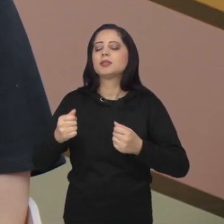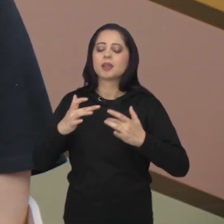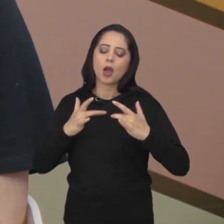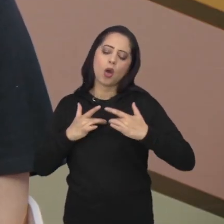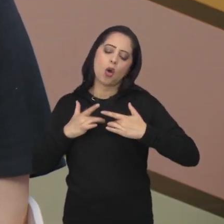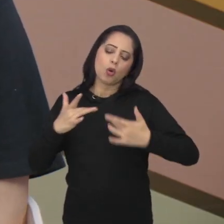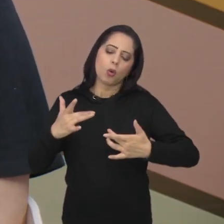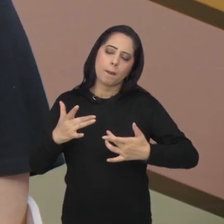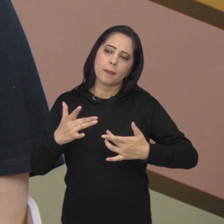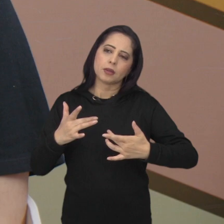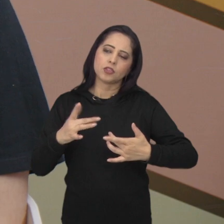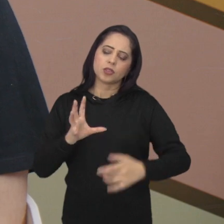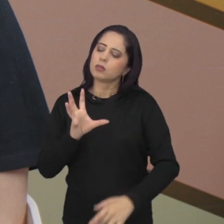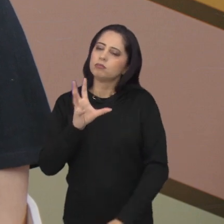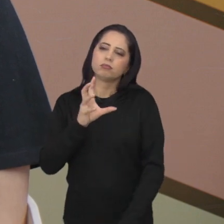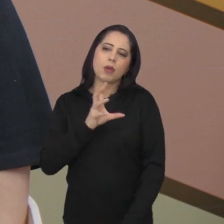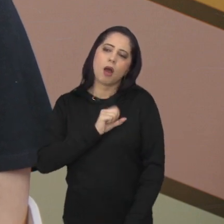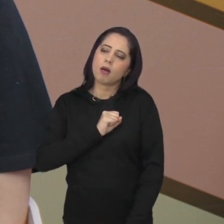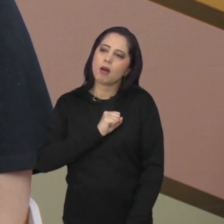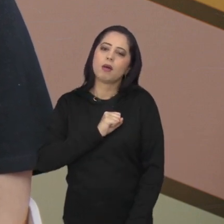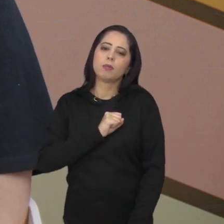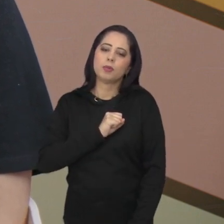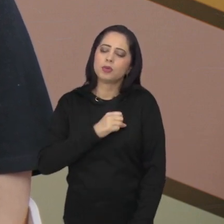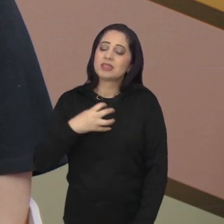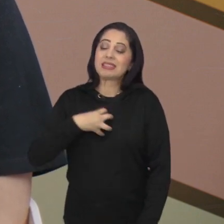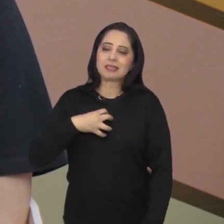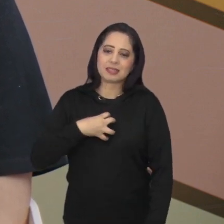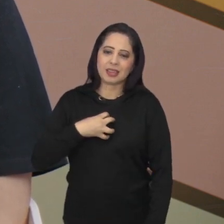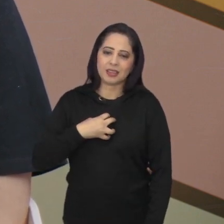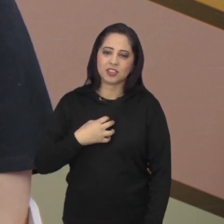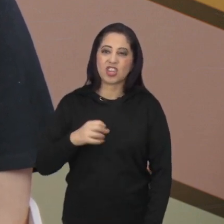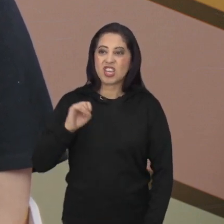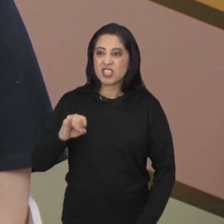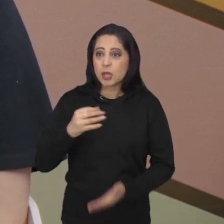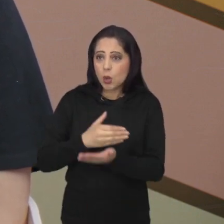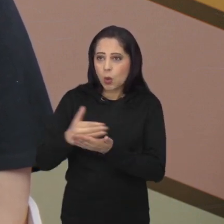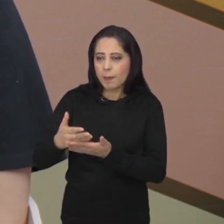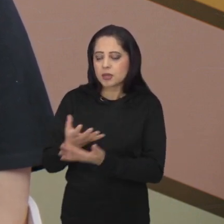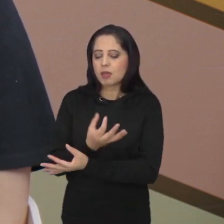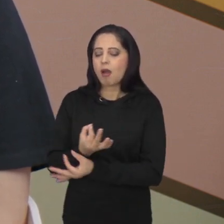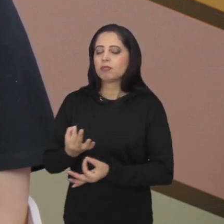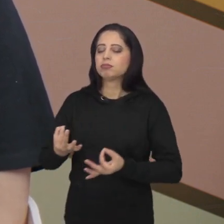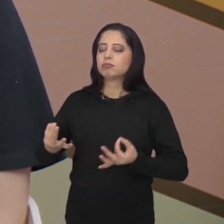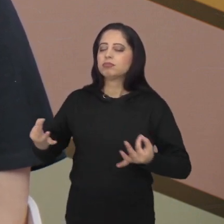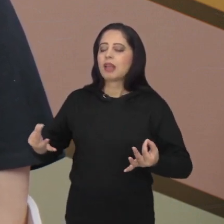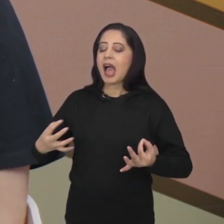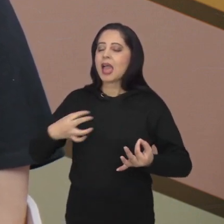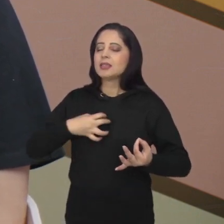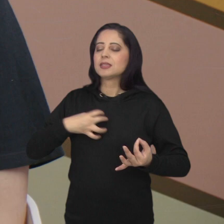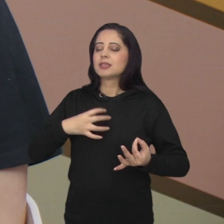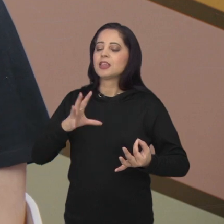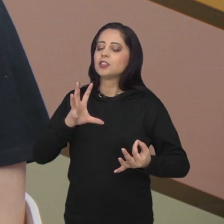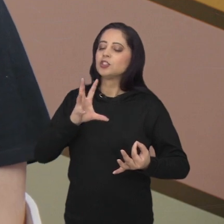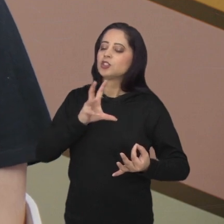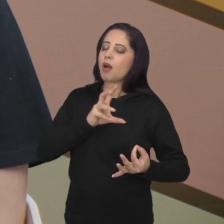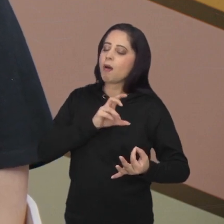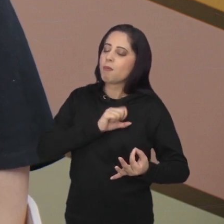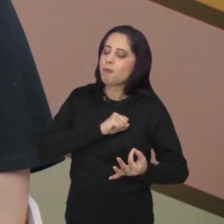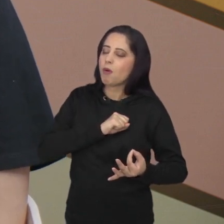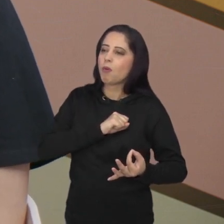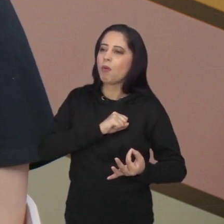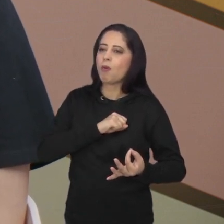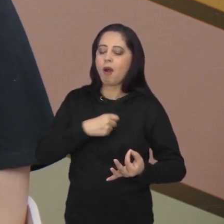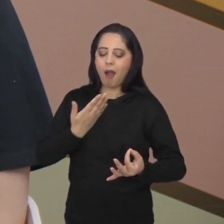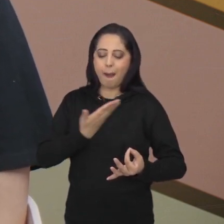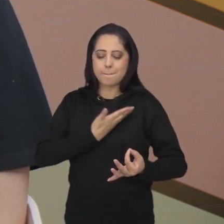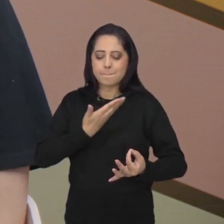mesmo, uma disciplina amorosa. Então, conforme você começa a praticar, você começa a se tornar amigo, amiga de